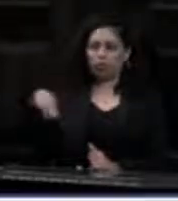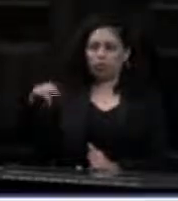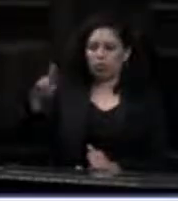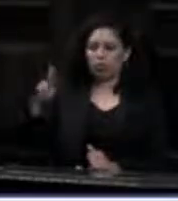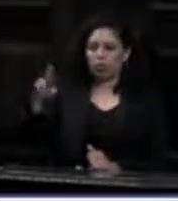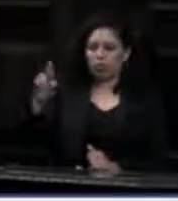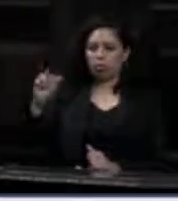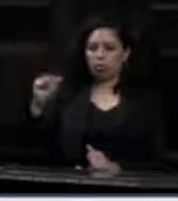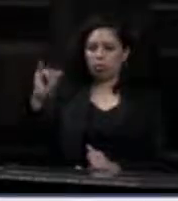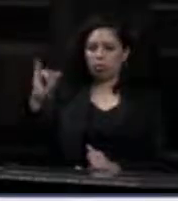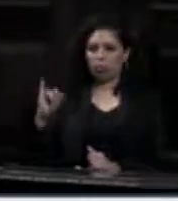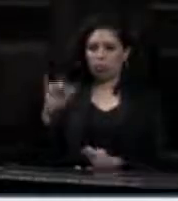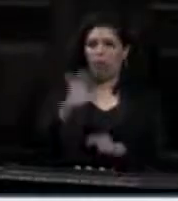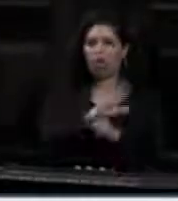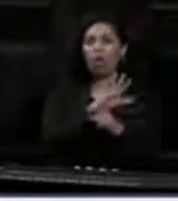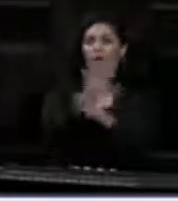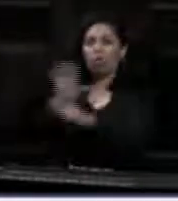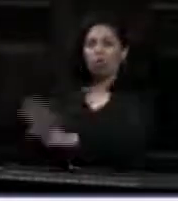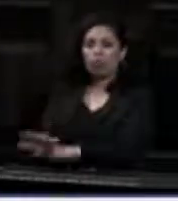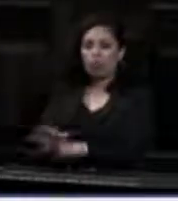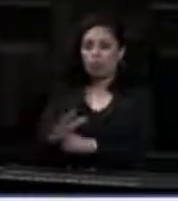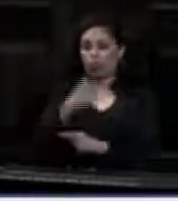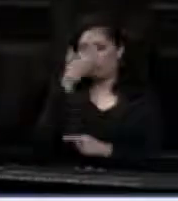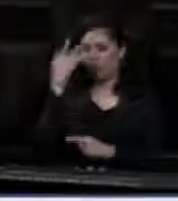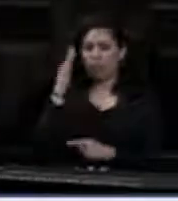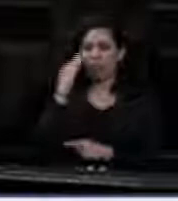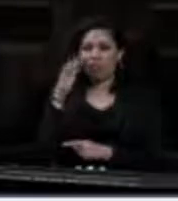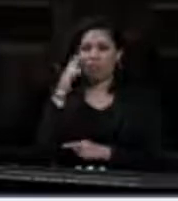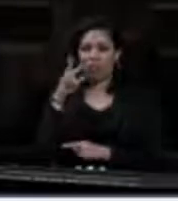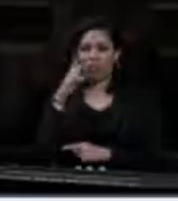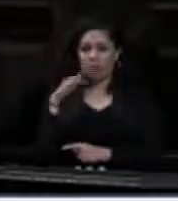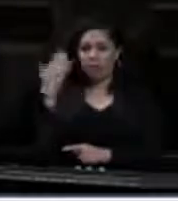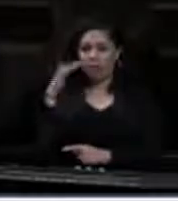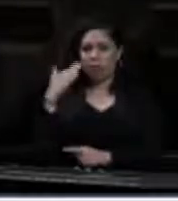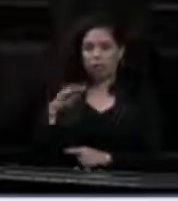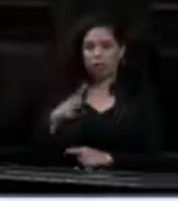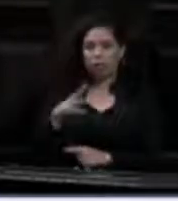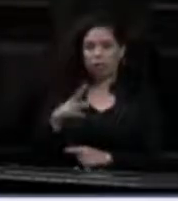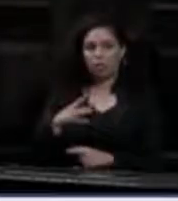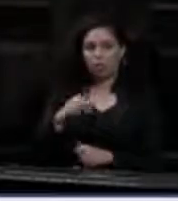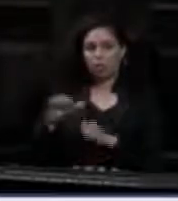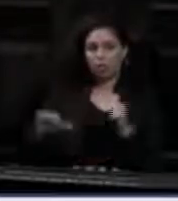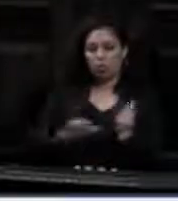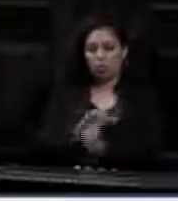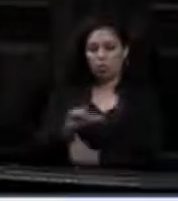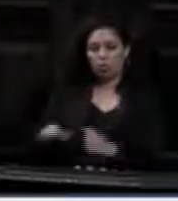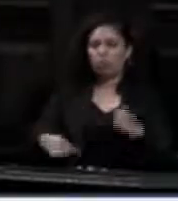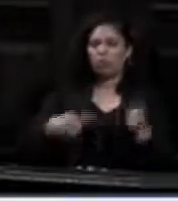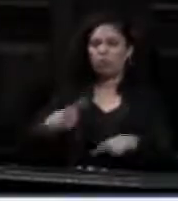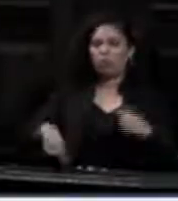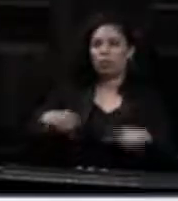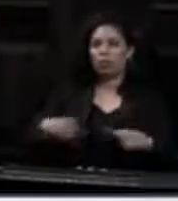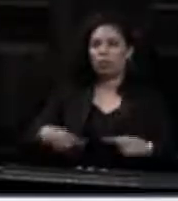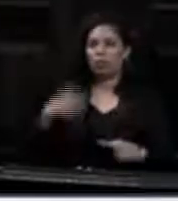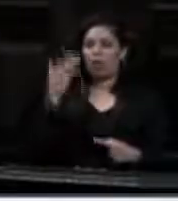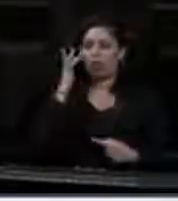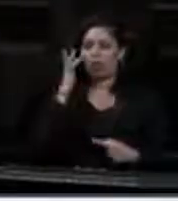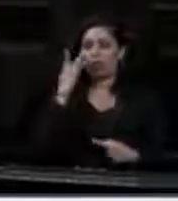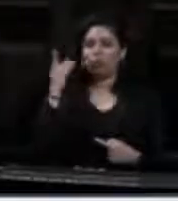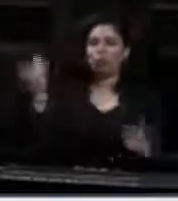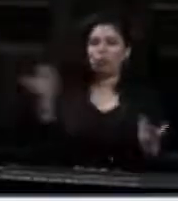a nova política a continuar a derrotar a velha política. E reflito que o problema do Estado do Rio de